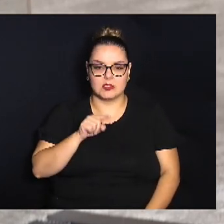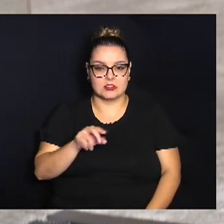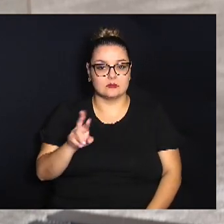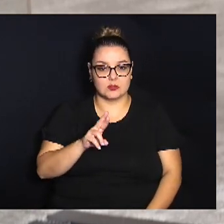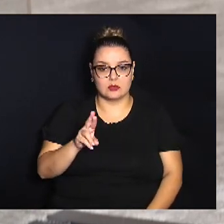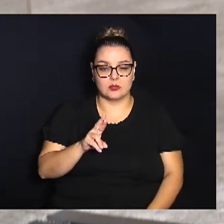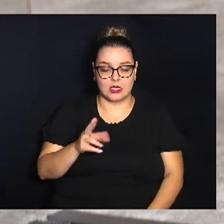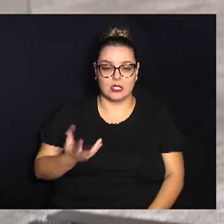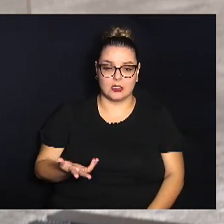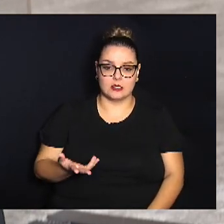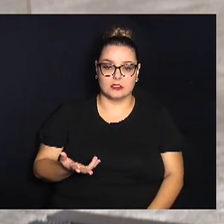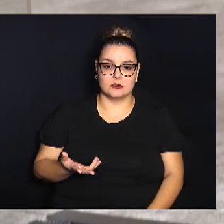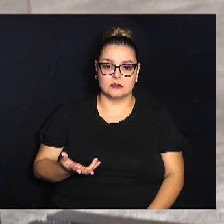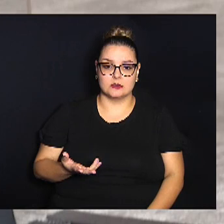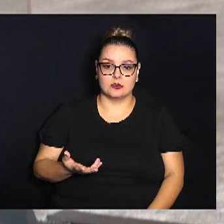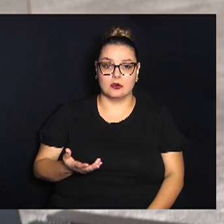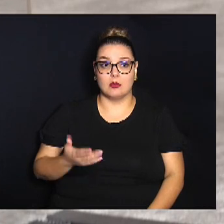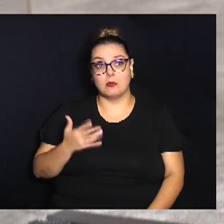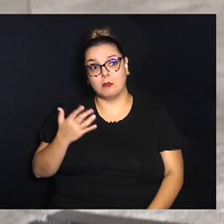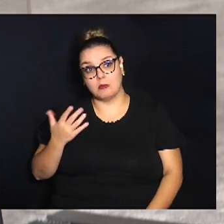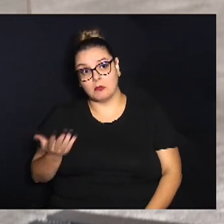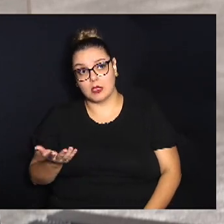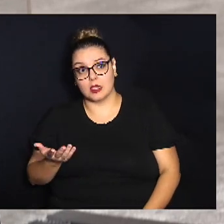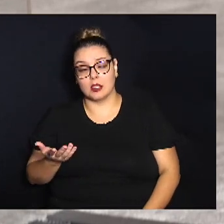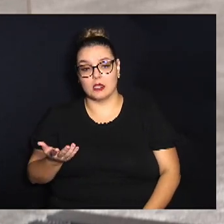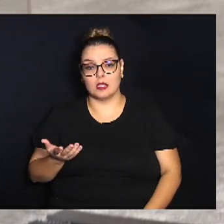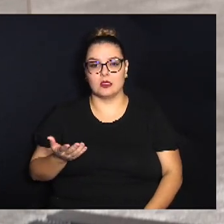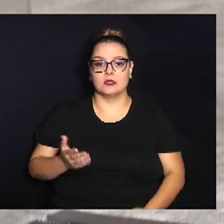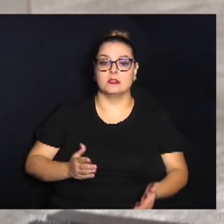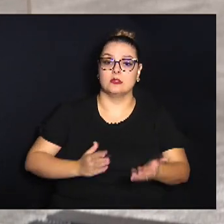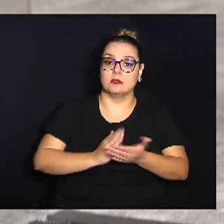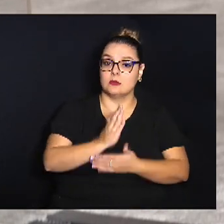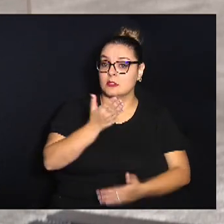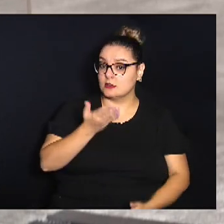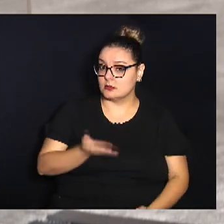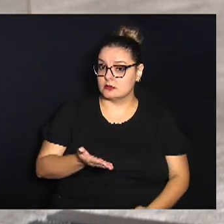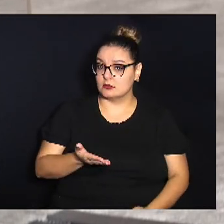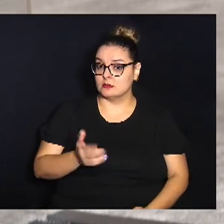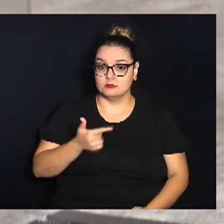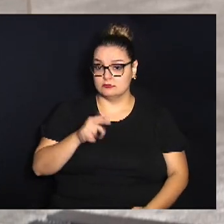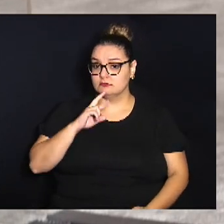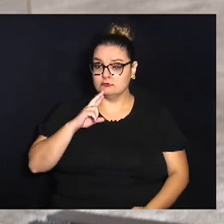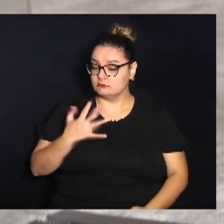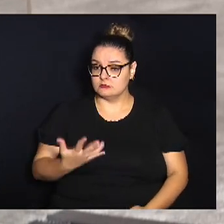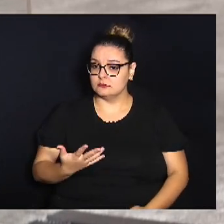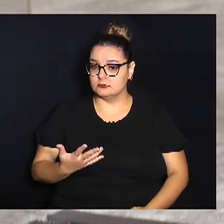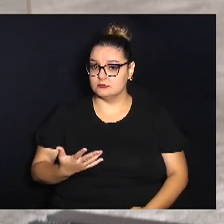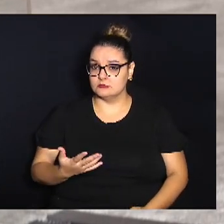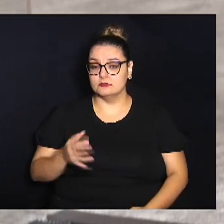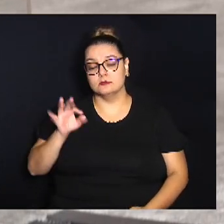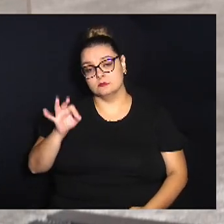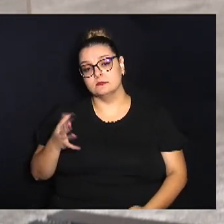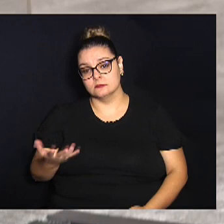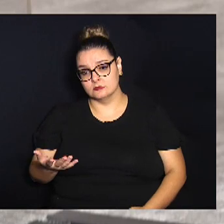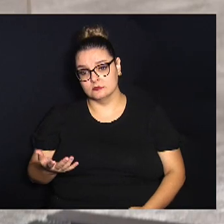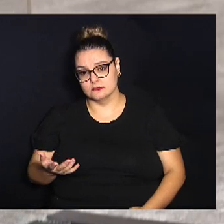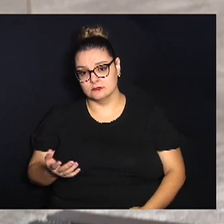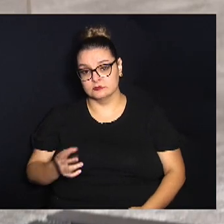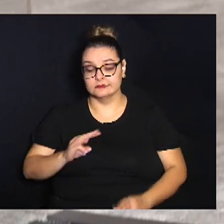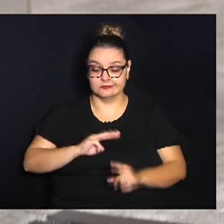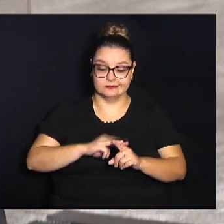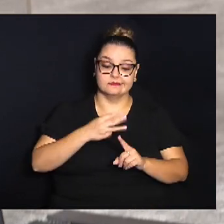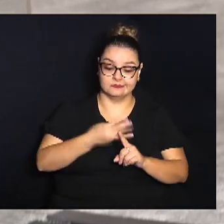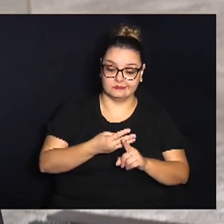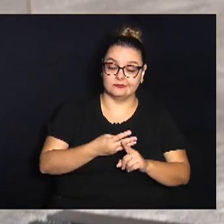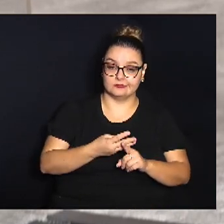R$3.000, mas que ao longo desde a aprovação dela não deu muito resultado. Então a tendência foi a gente triplicar o valor dessa